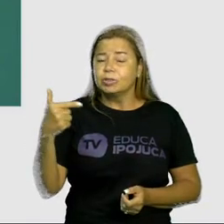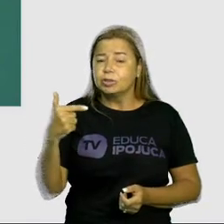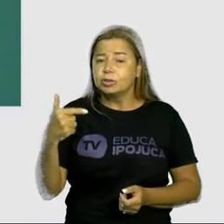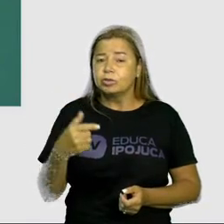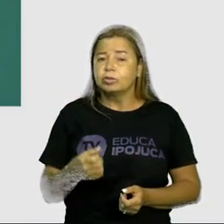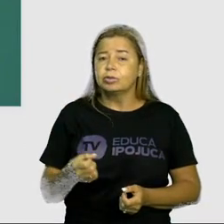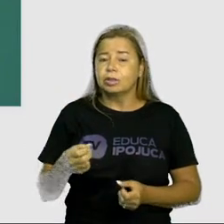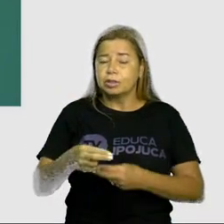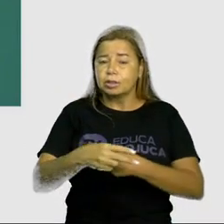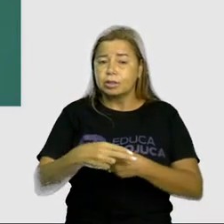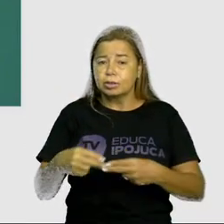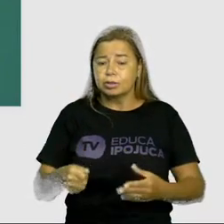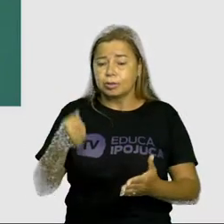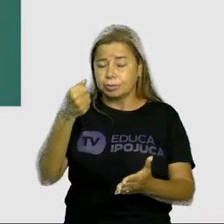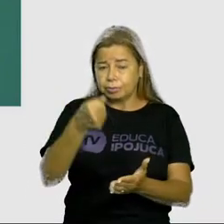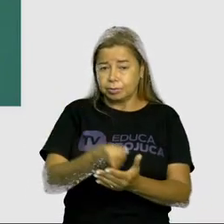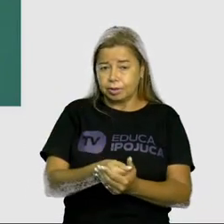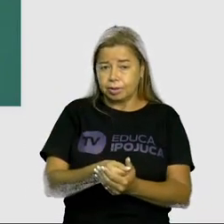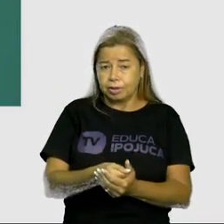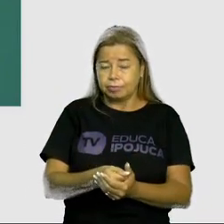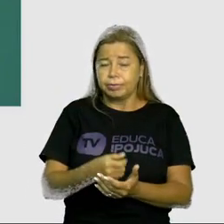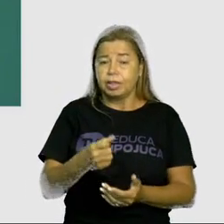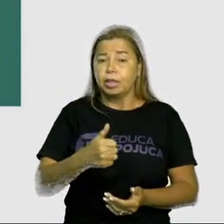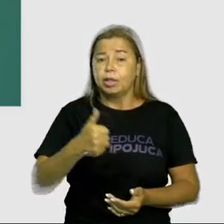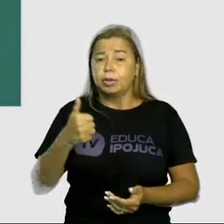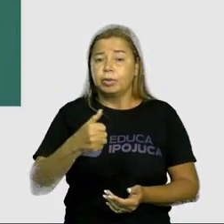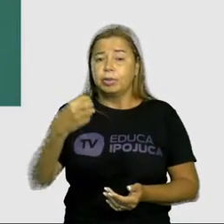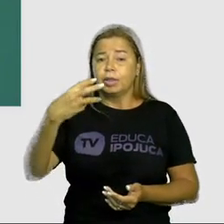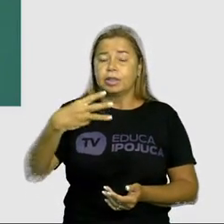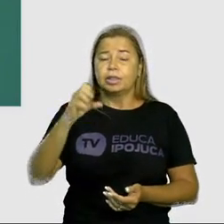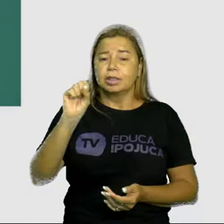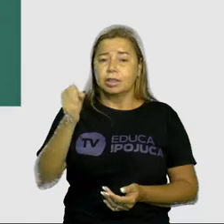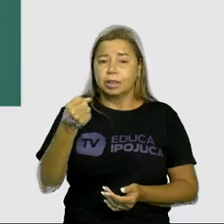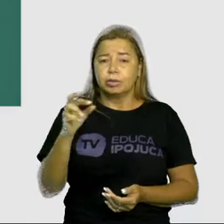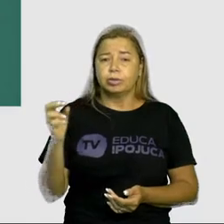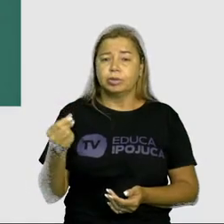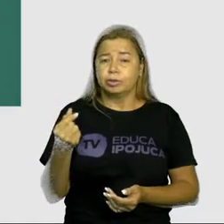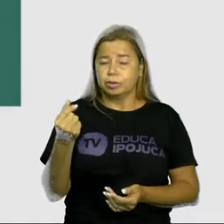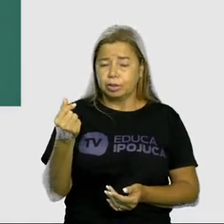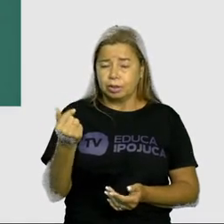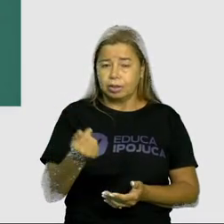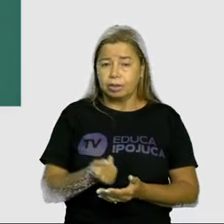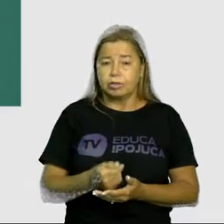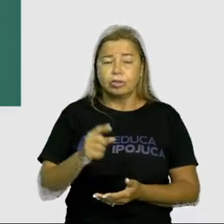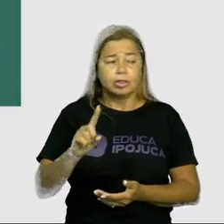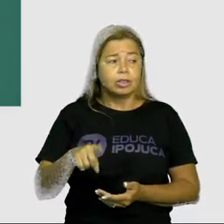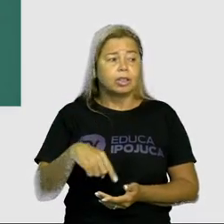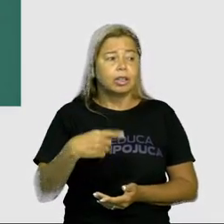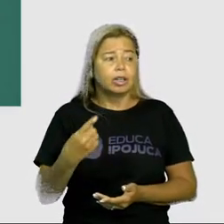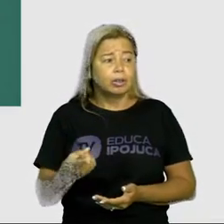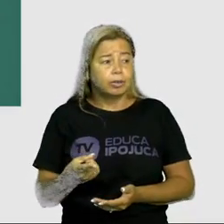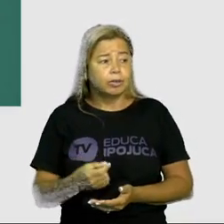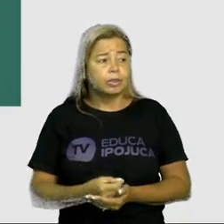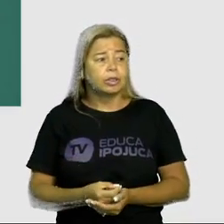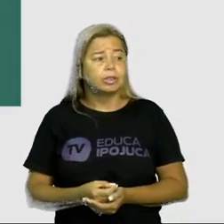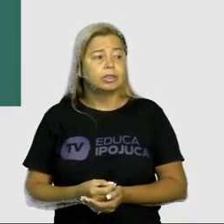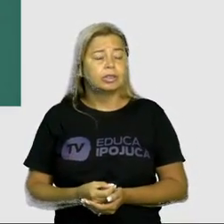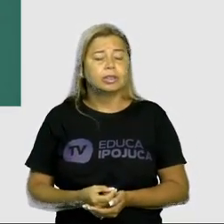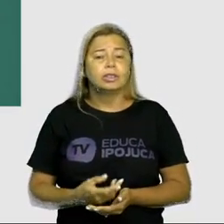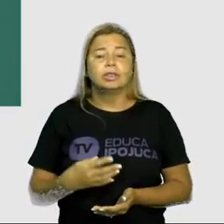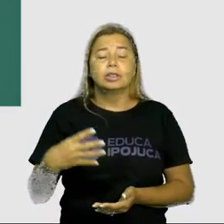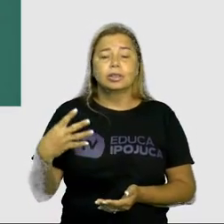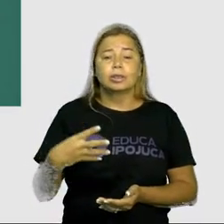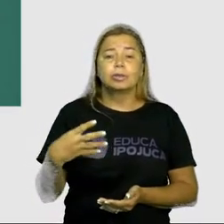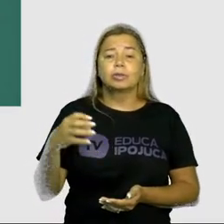de R$ 38,00 e a outra de R$ 46,00. Se eu tenho R$ 70,00,